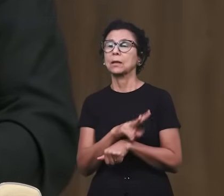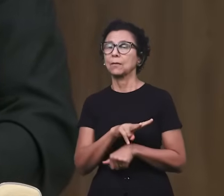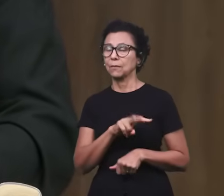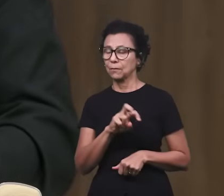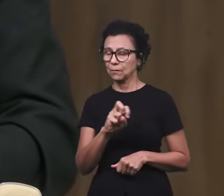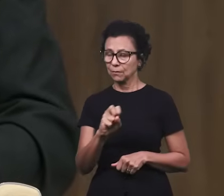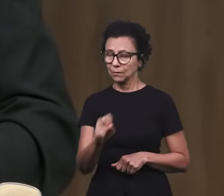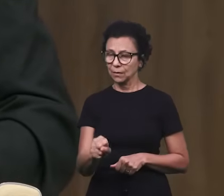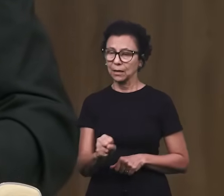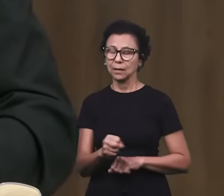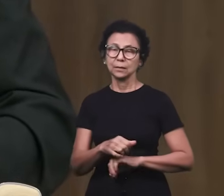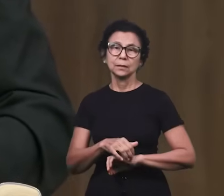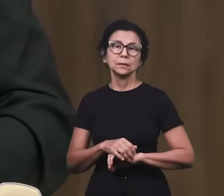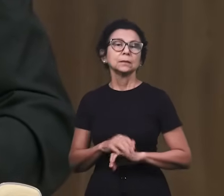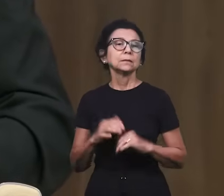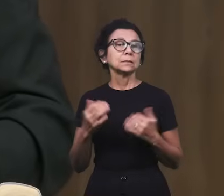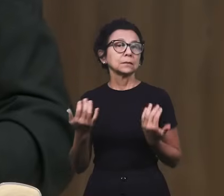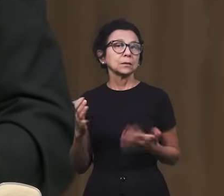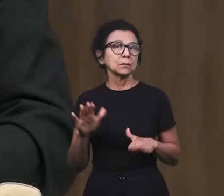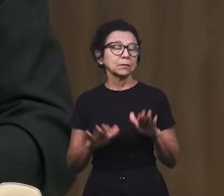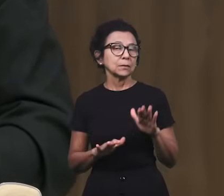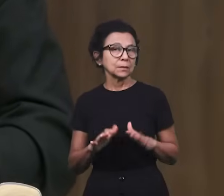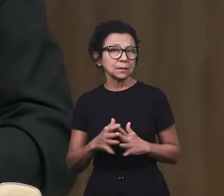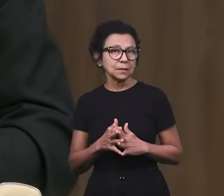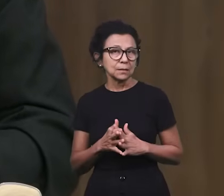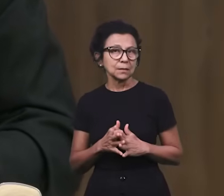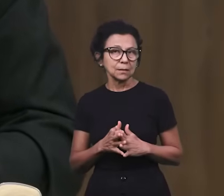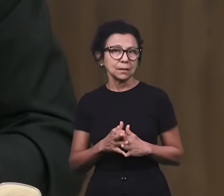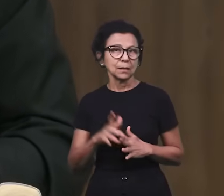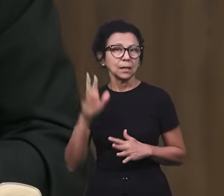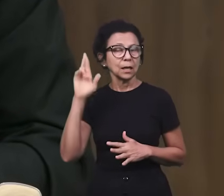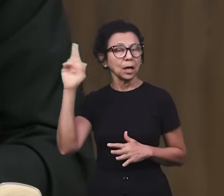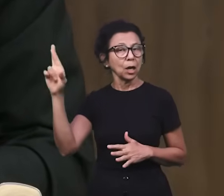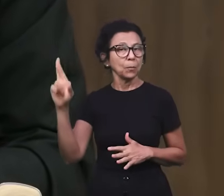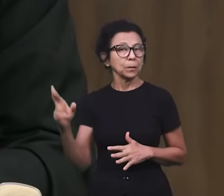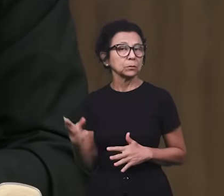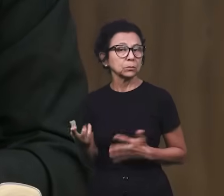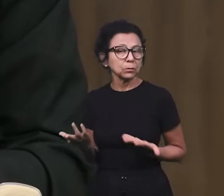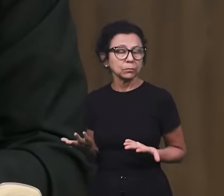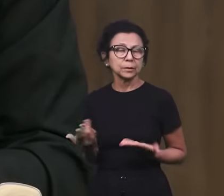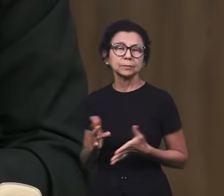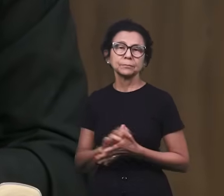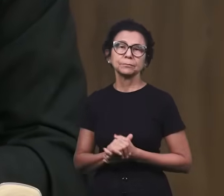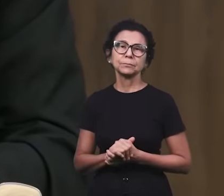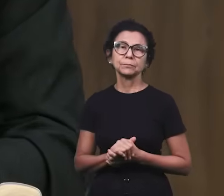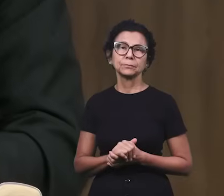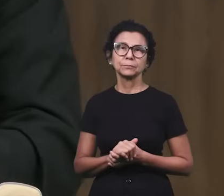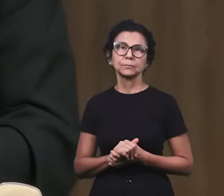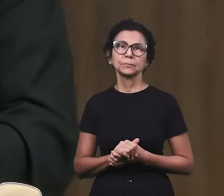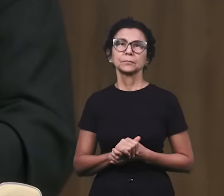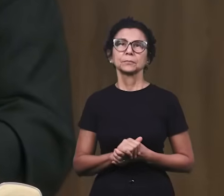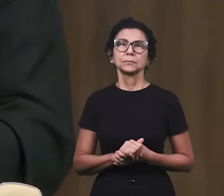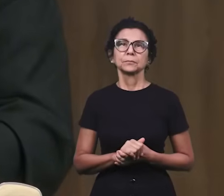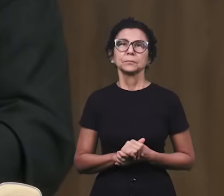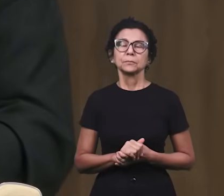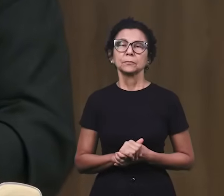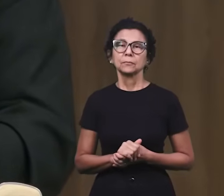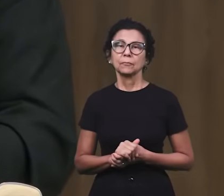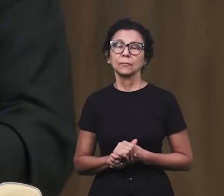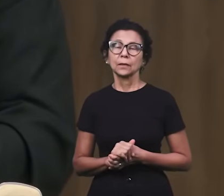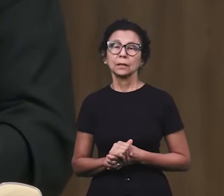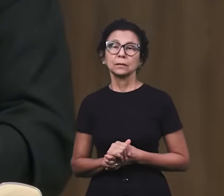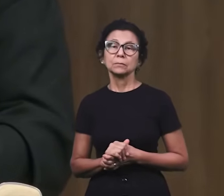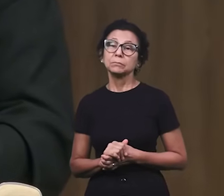uma tribo mais fraca, não ia suportar. Exatamente. Então, às vezes, o Senhor tem que dar para poder não perder a pessoa. Exatamente. Mas, às vezes, o Senhor